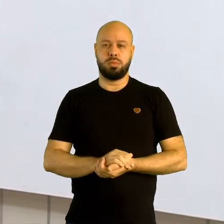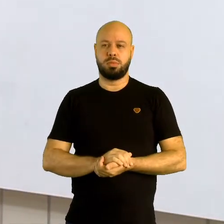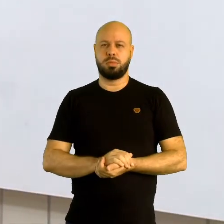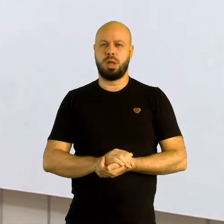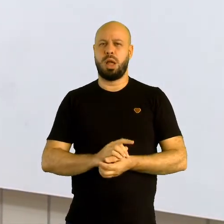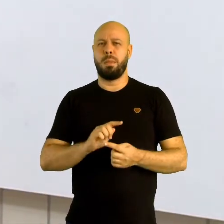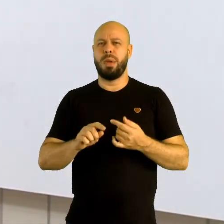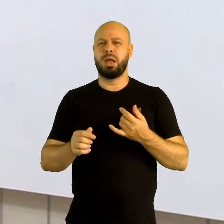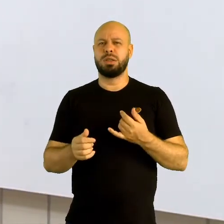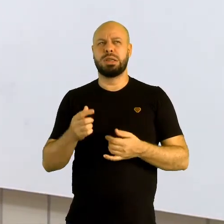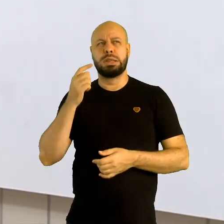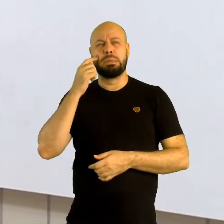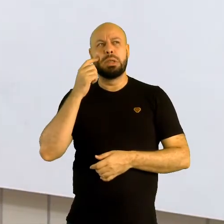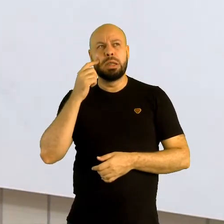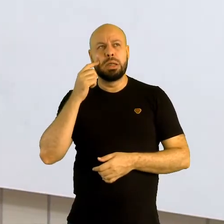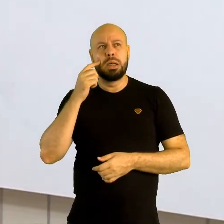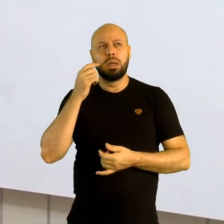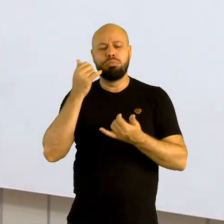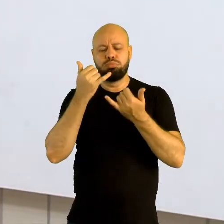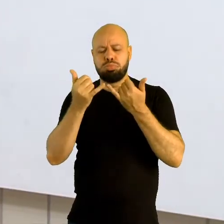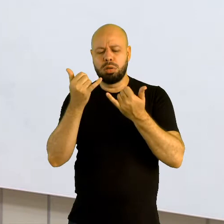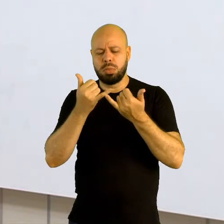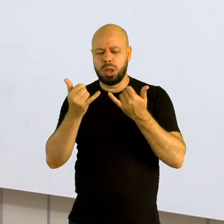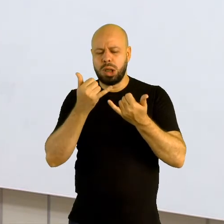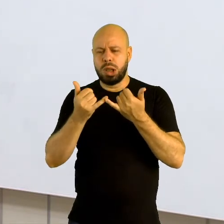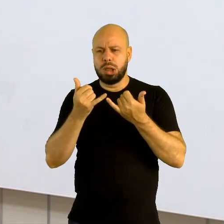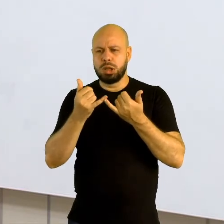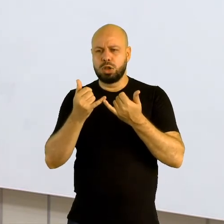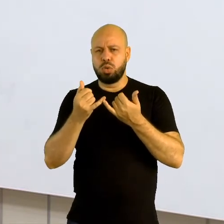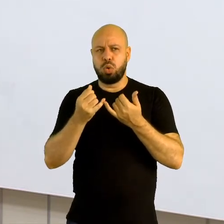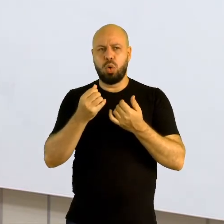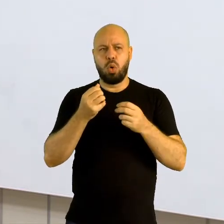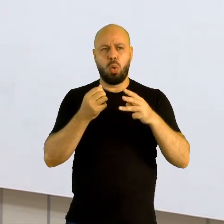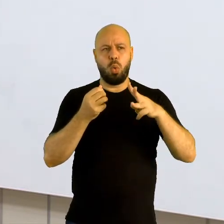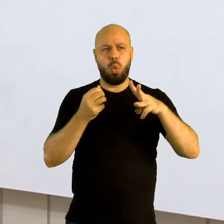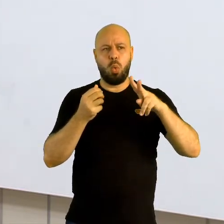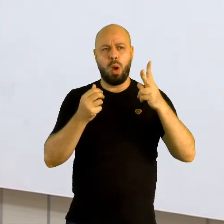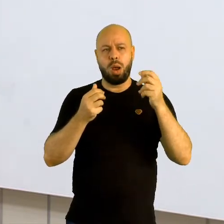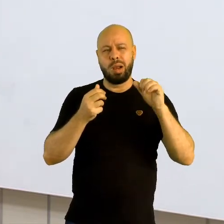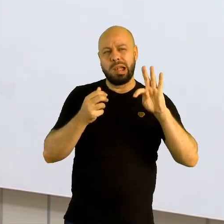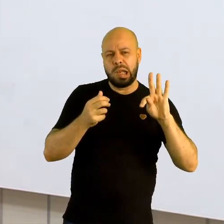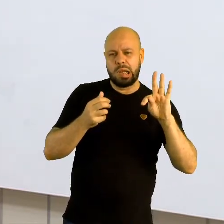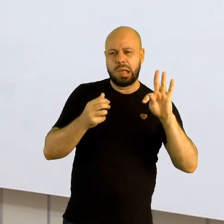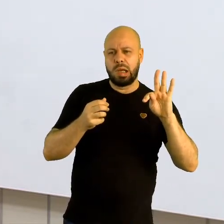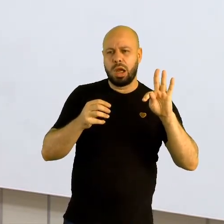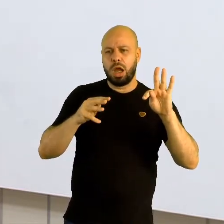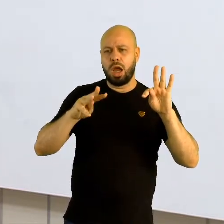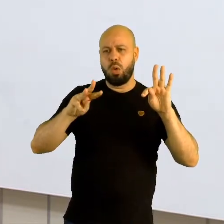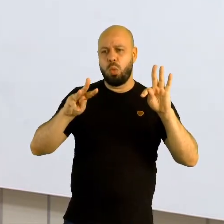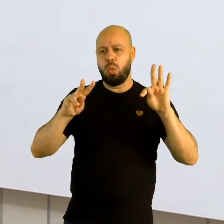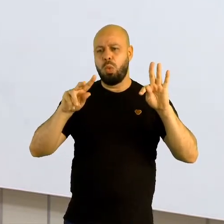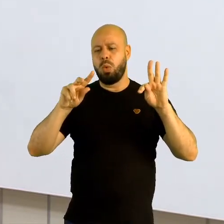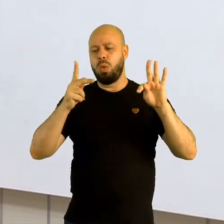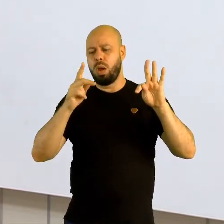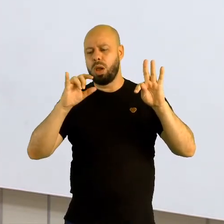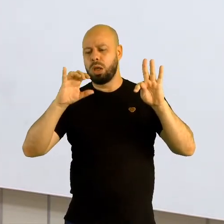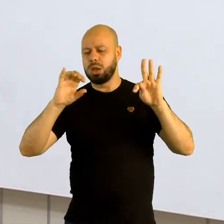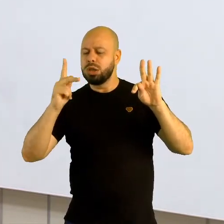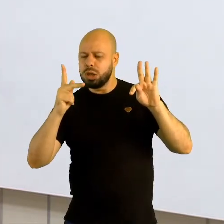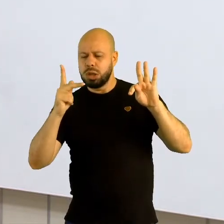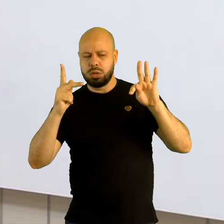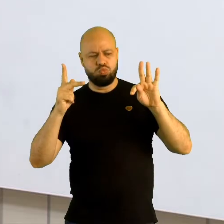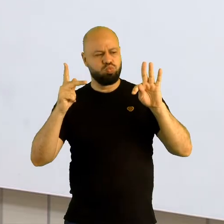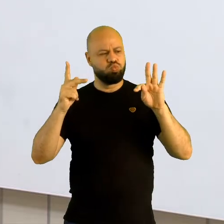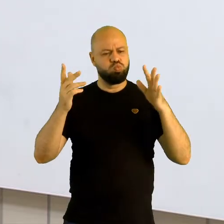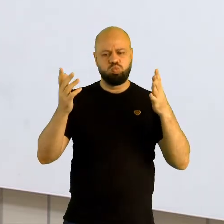esse which é semelhante, até um primo aí do what. Eu poderia usar What CD do you want